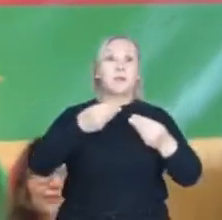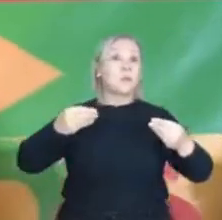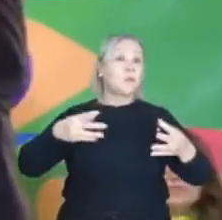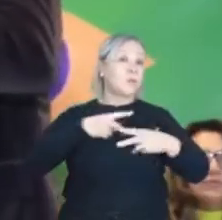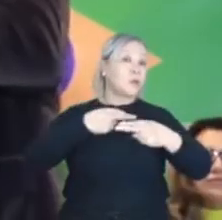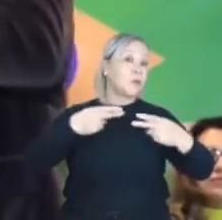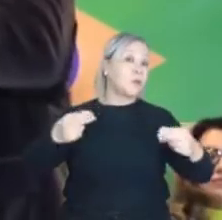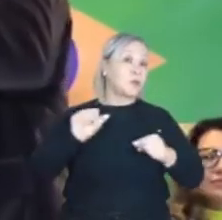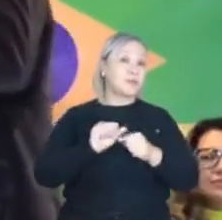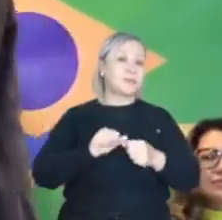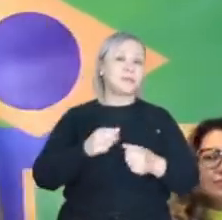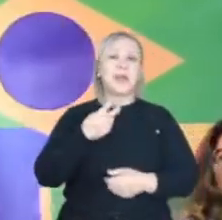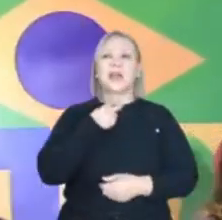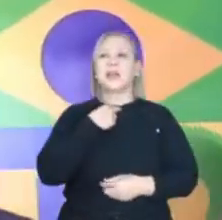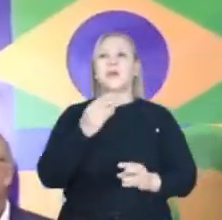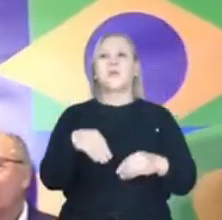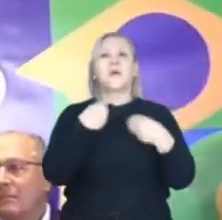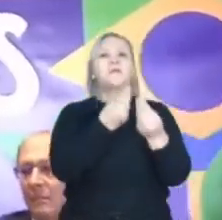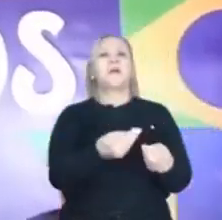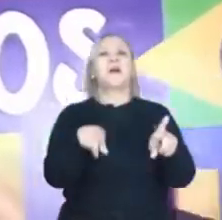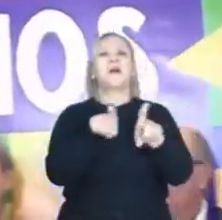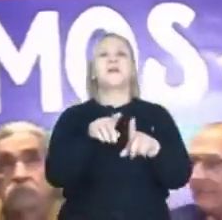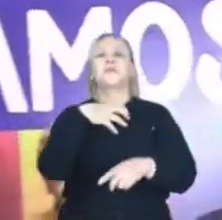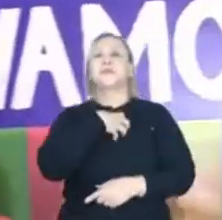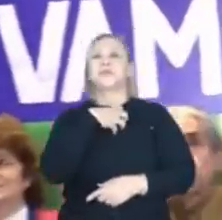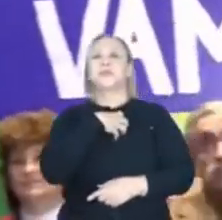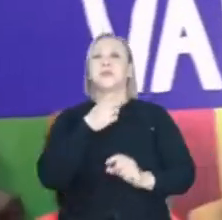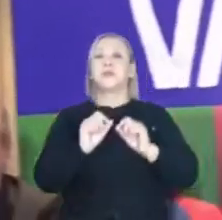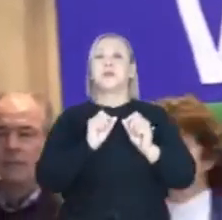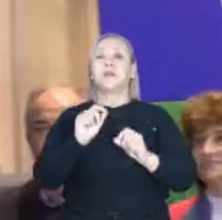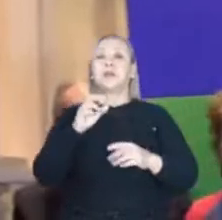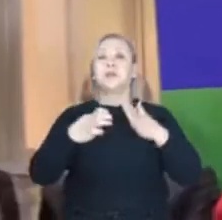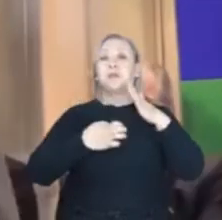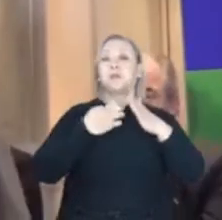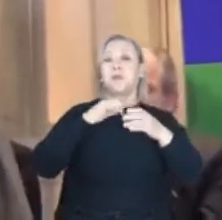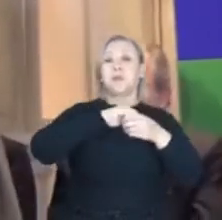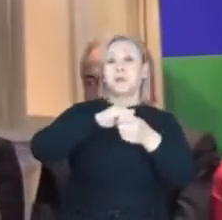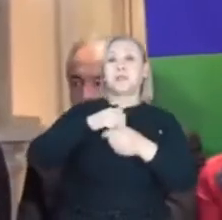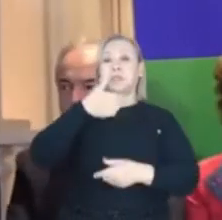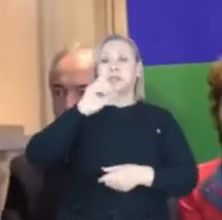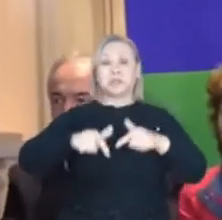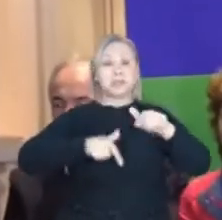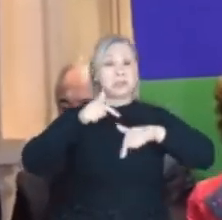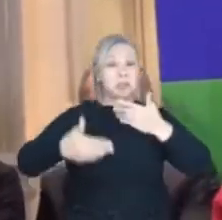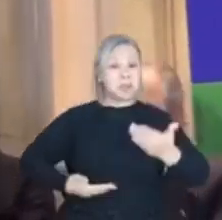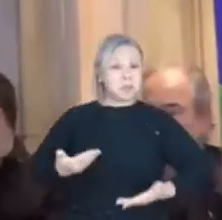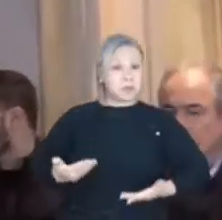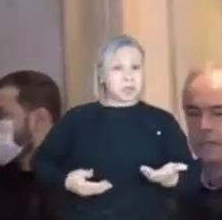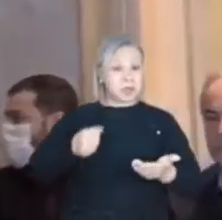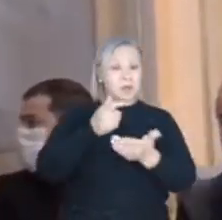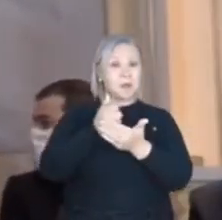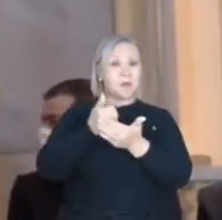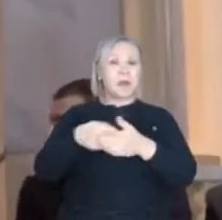gente não pode dar, sabe, as mesmas condições de uma cooperativa de 10 empregados pagar as